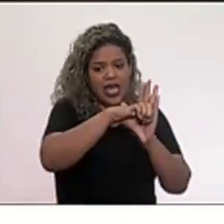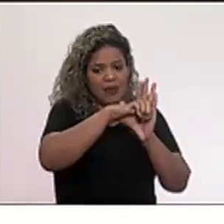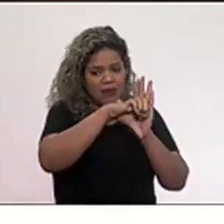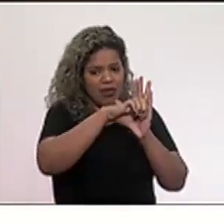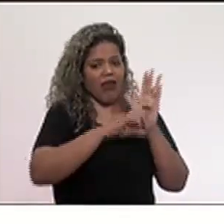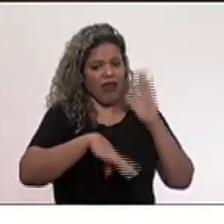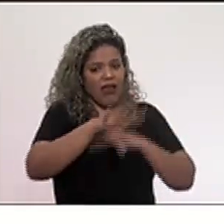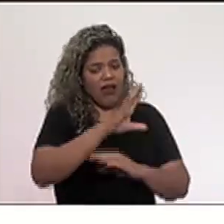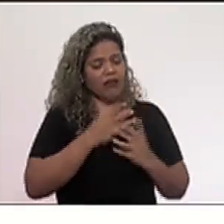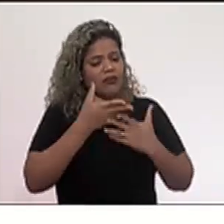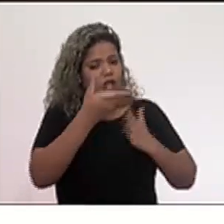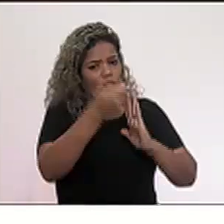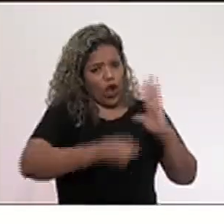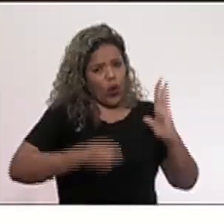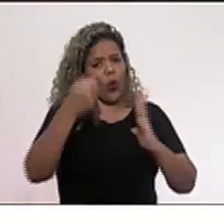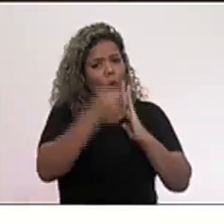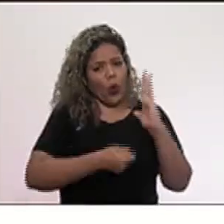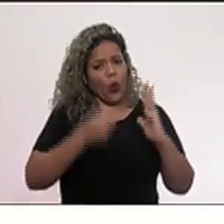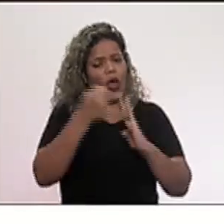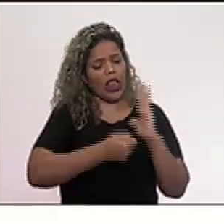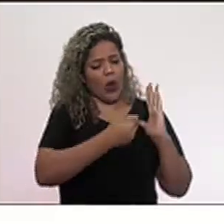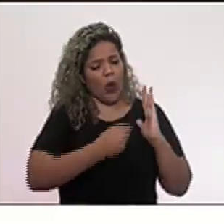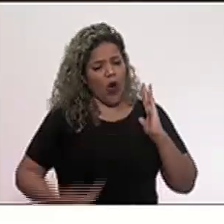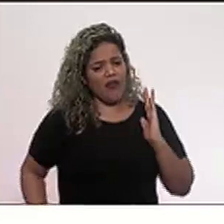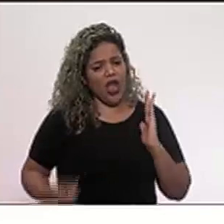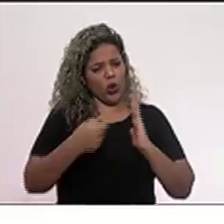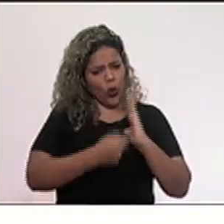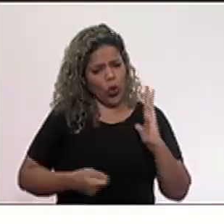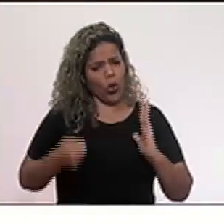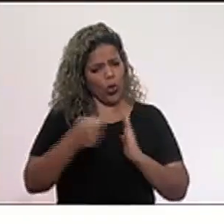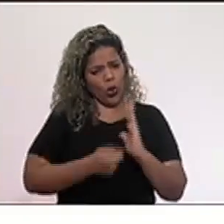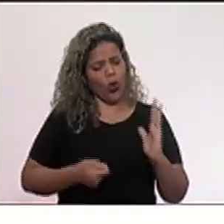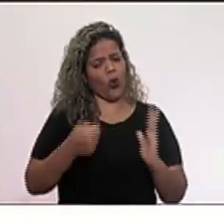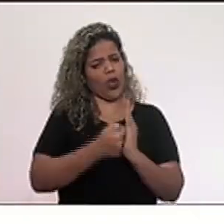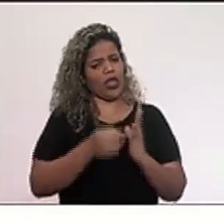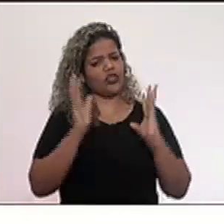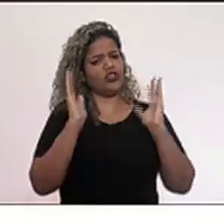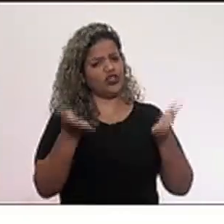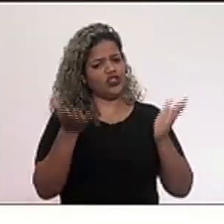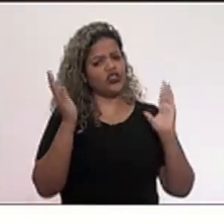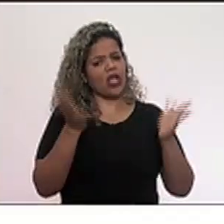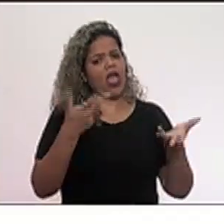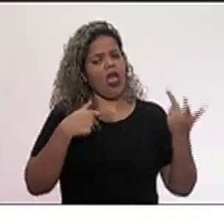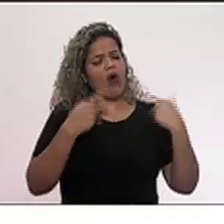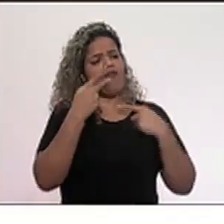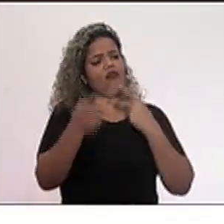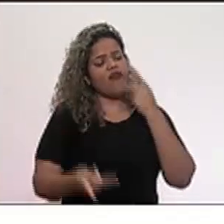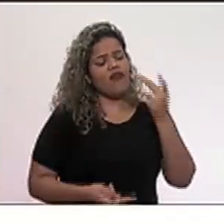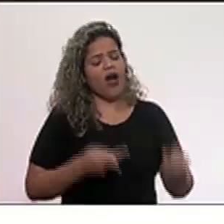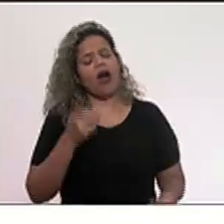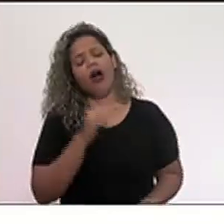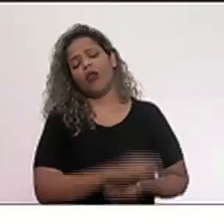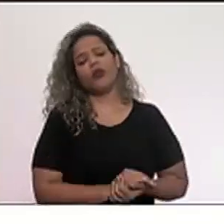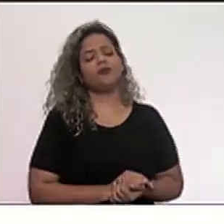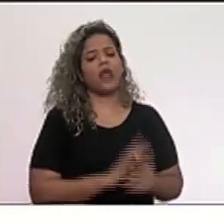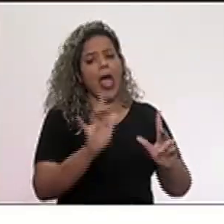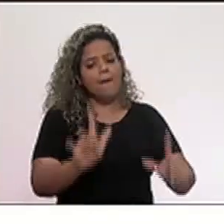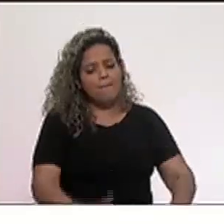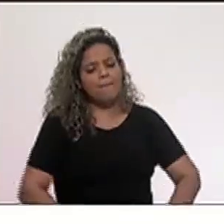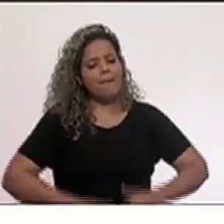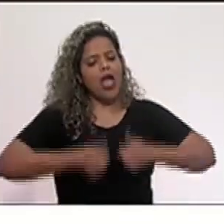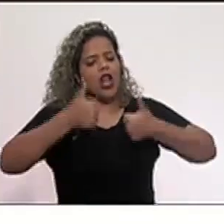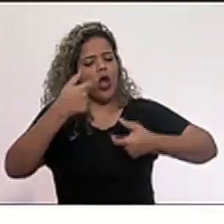vem sendo enfrentada pelo governo do Estado naquilo que eu tenho chamado de a